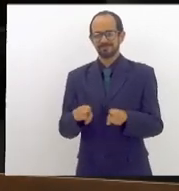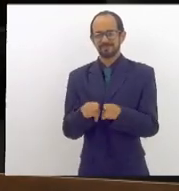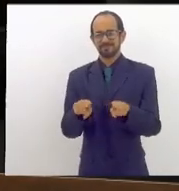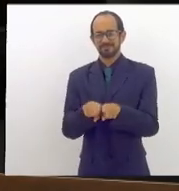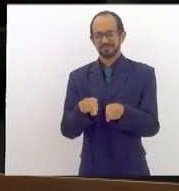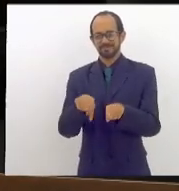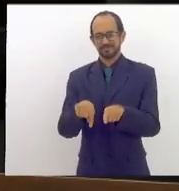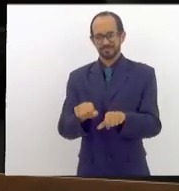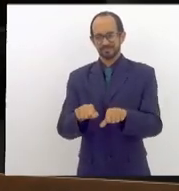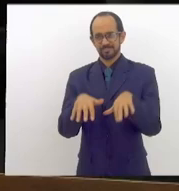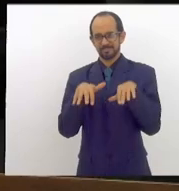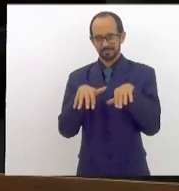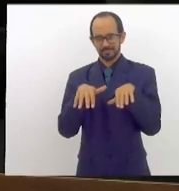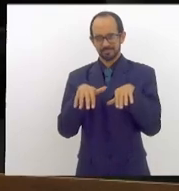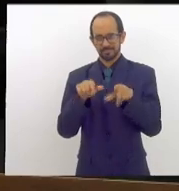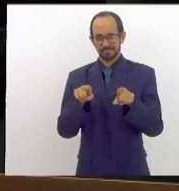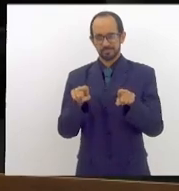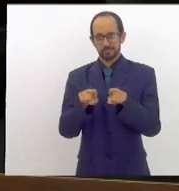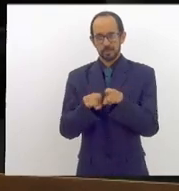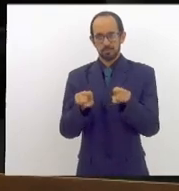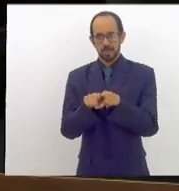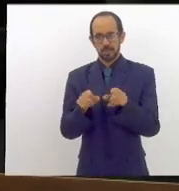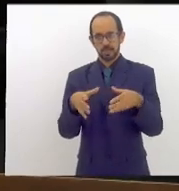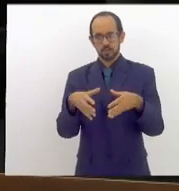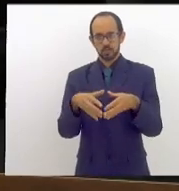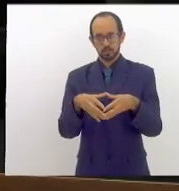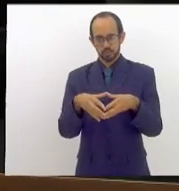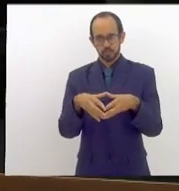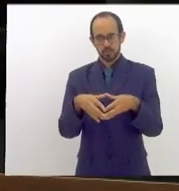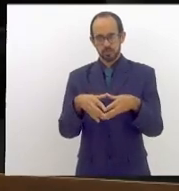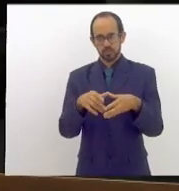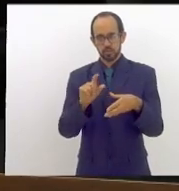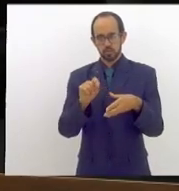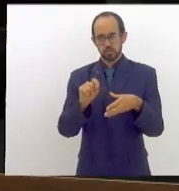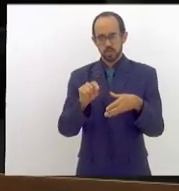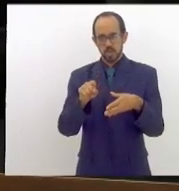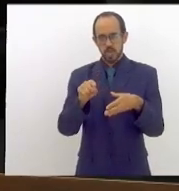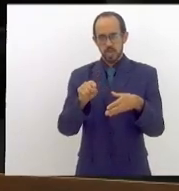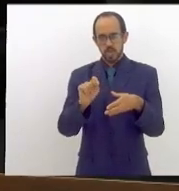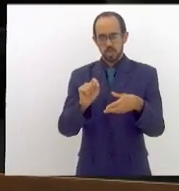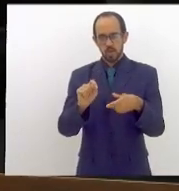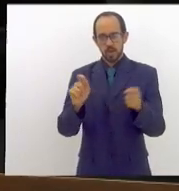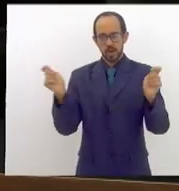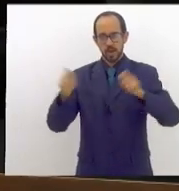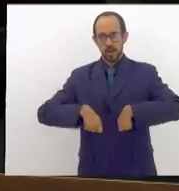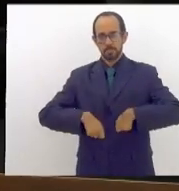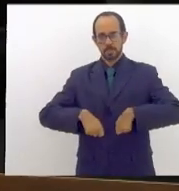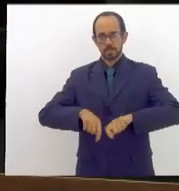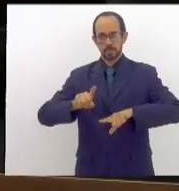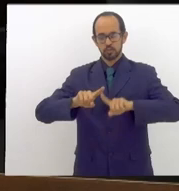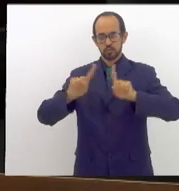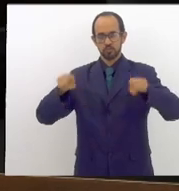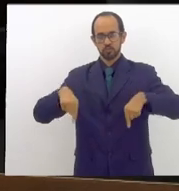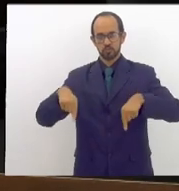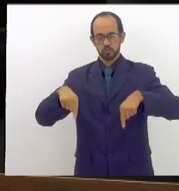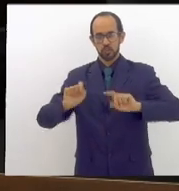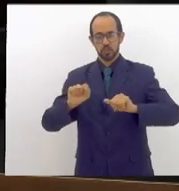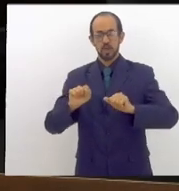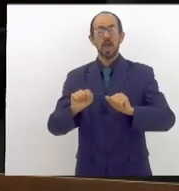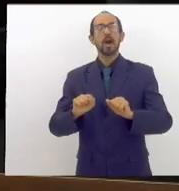e como também nas comissões com eficiência dos funcionários do alerj